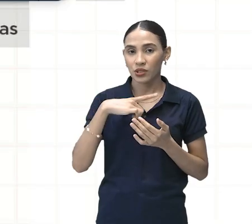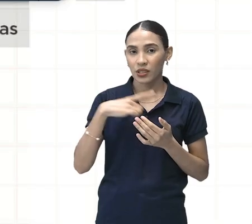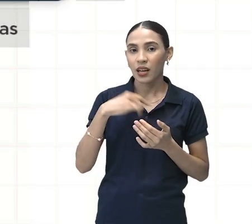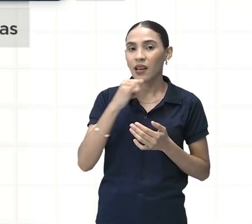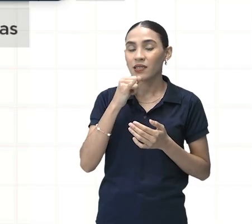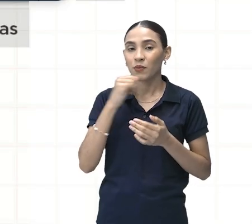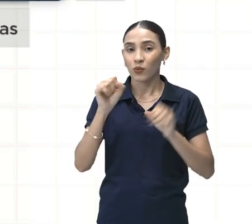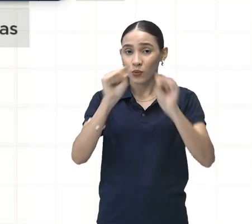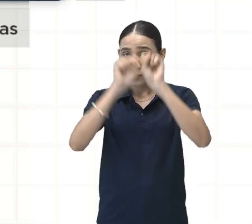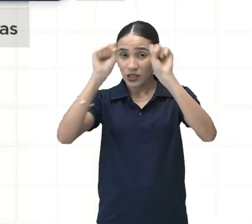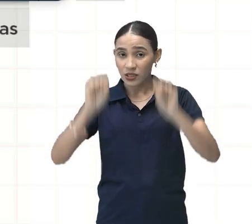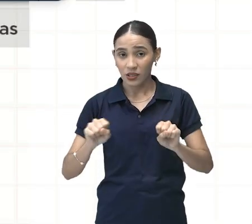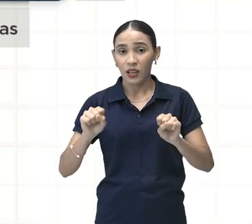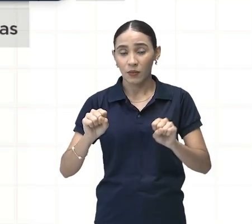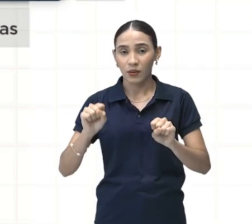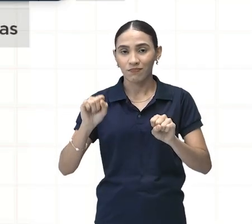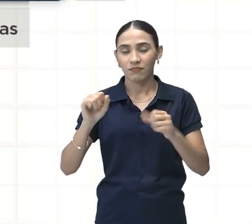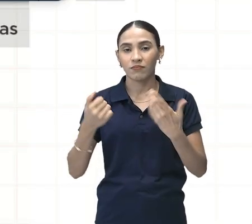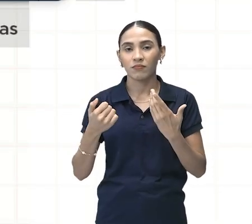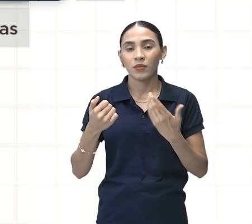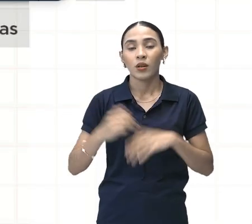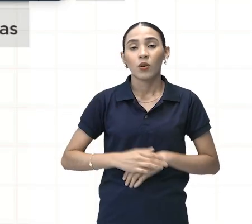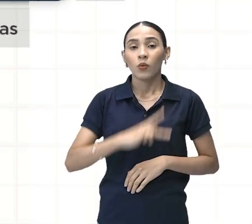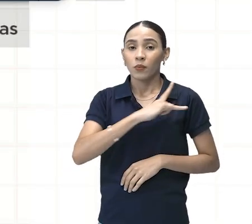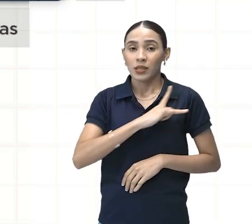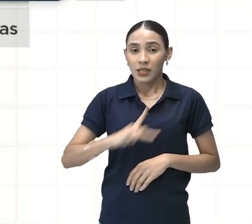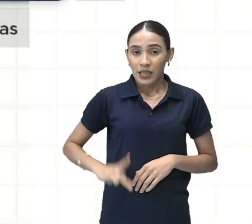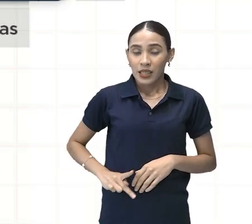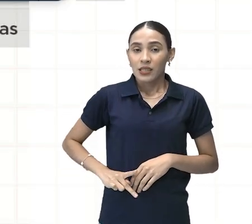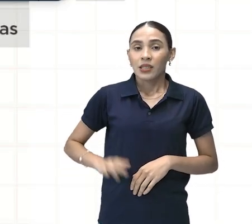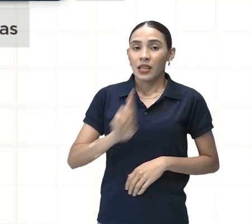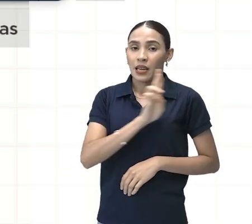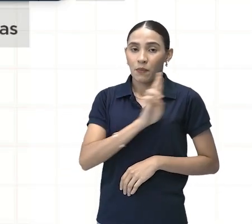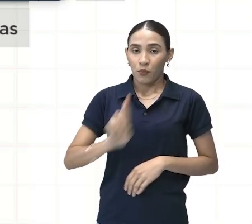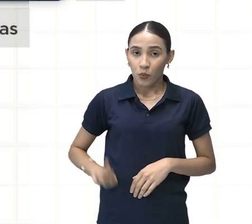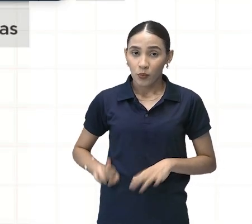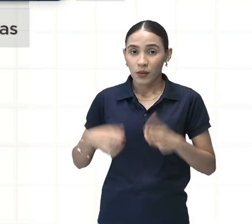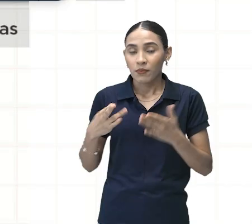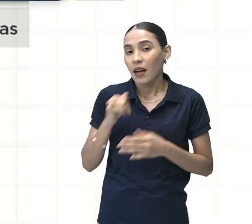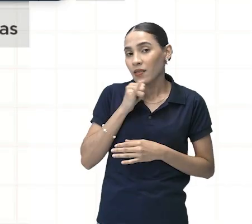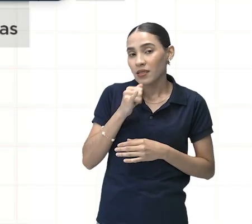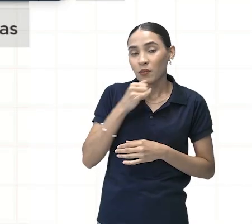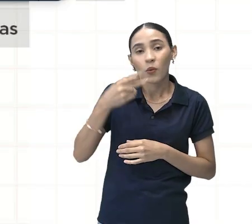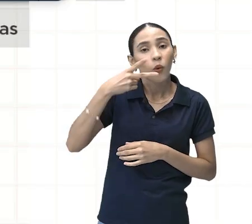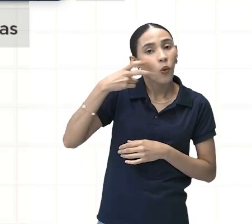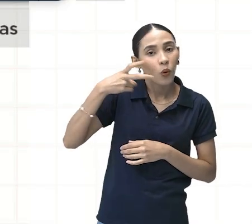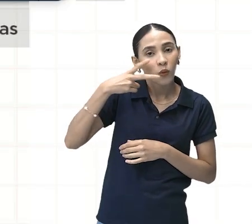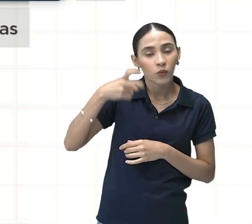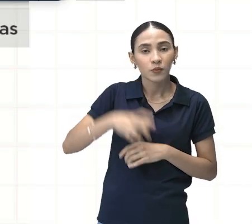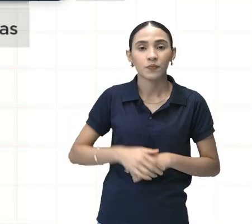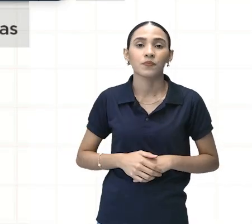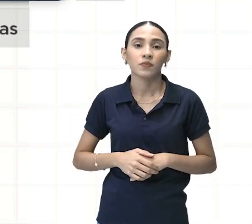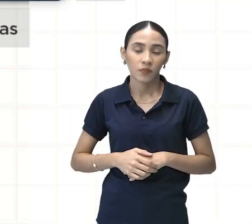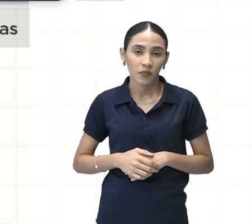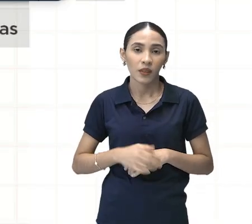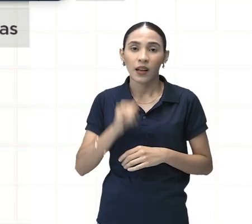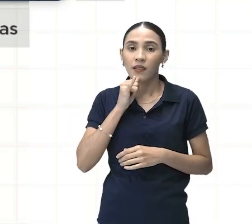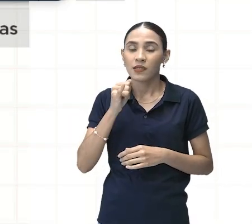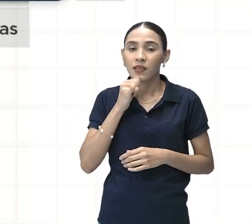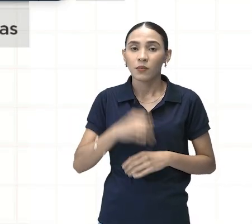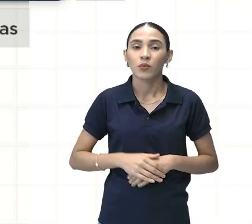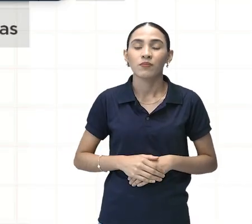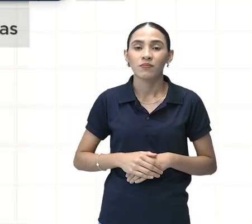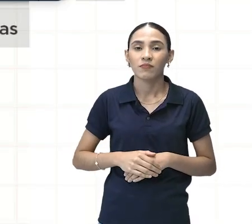um esquema, certo, em que o presidente da República, no caso, o Fernando Collor de Mello, ele